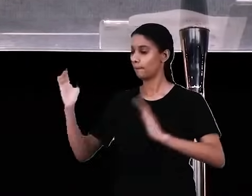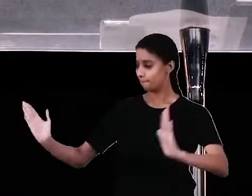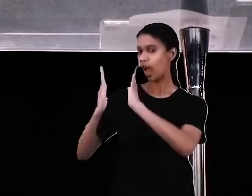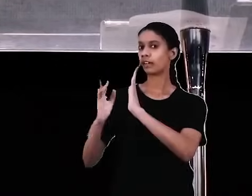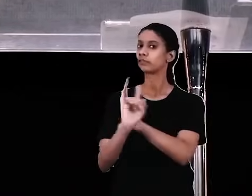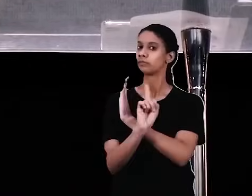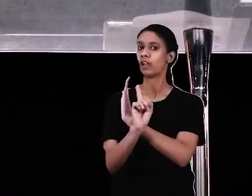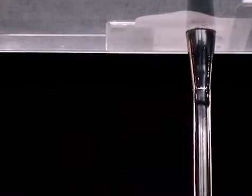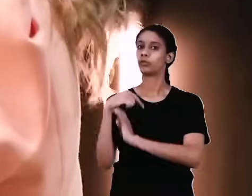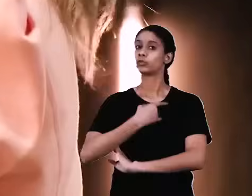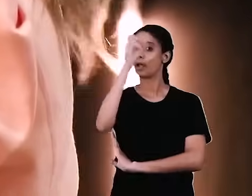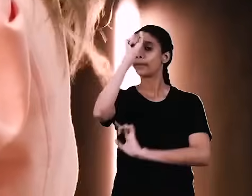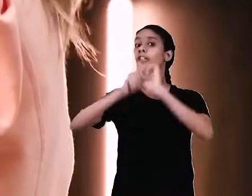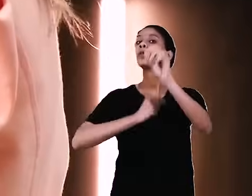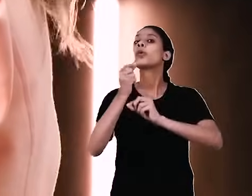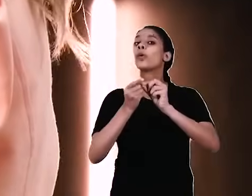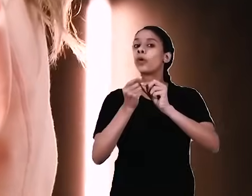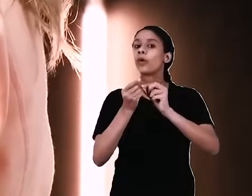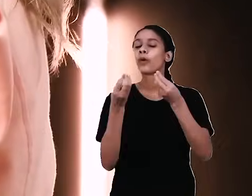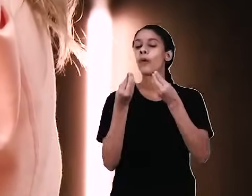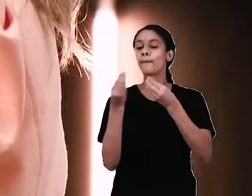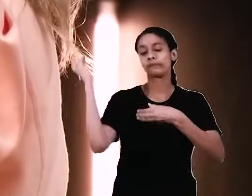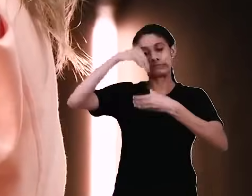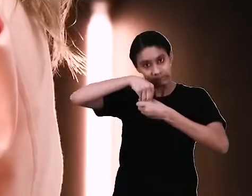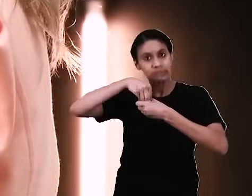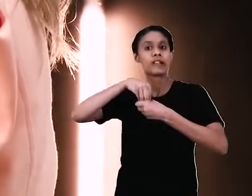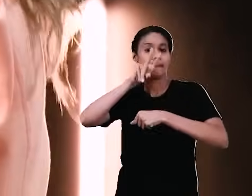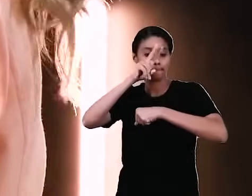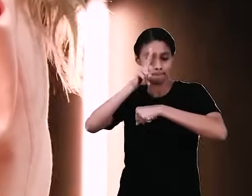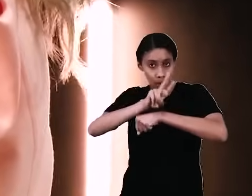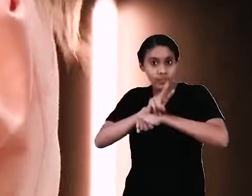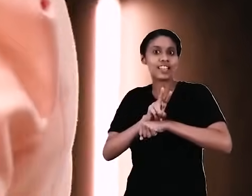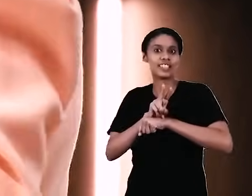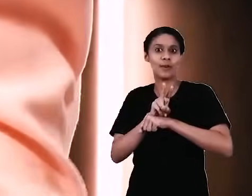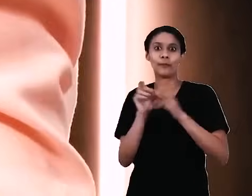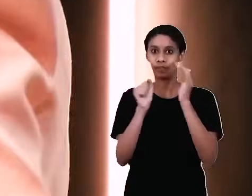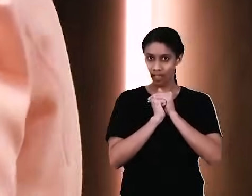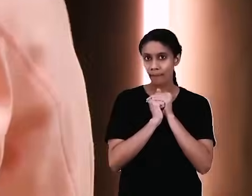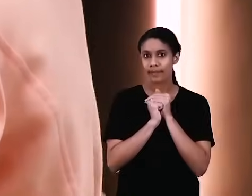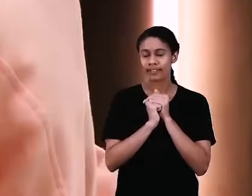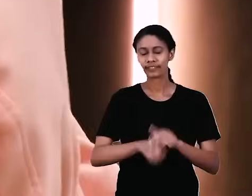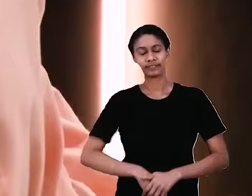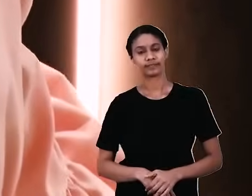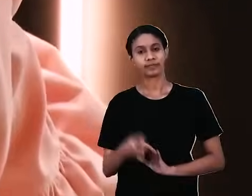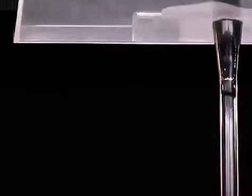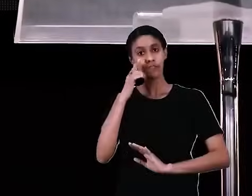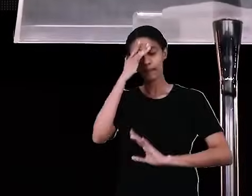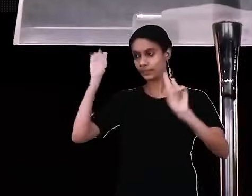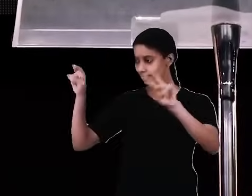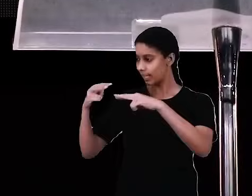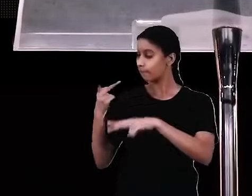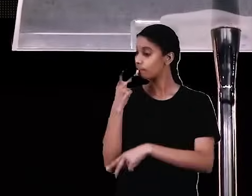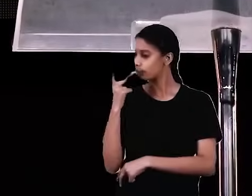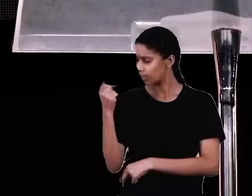aprender entrando na concha. Quem tá preparado aqui, gente? Amém? Então vira pra pessoa que tá do seu lado. Não